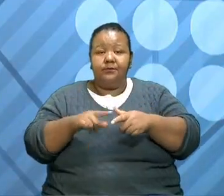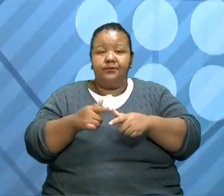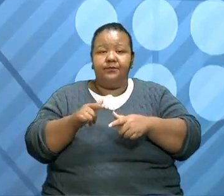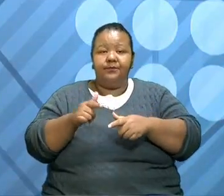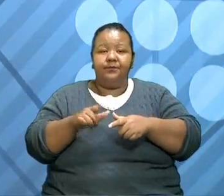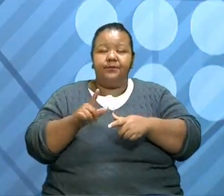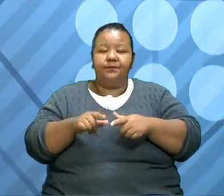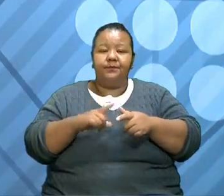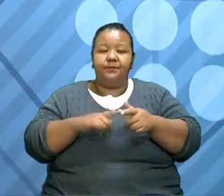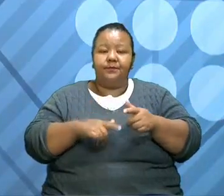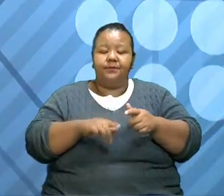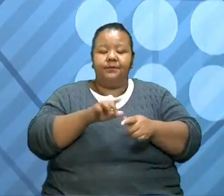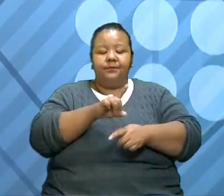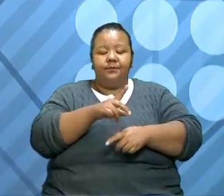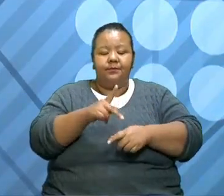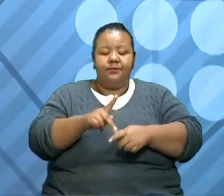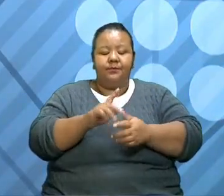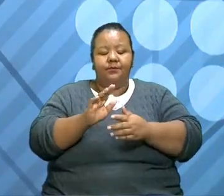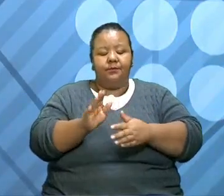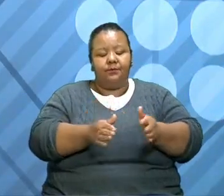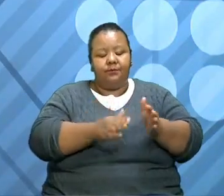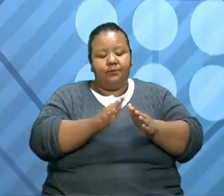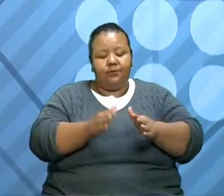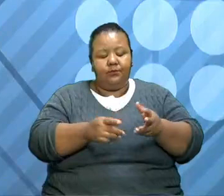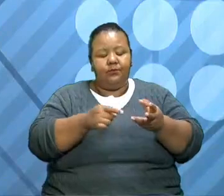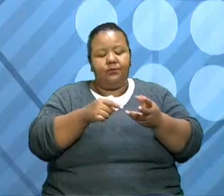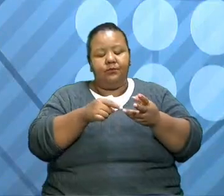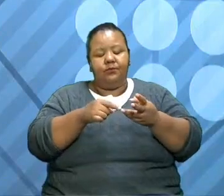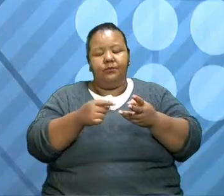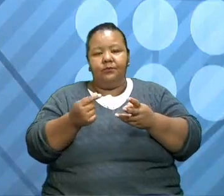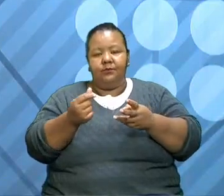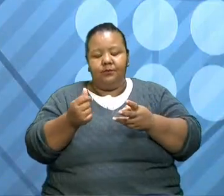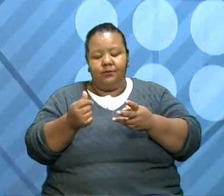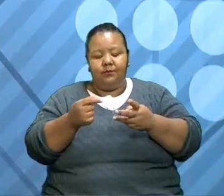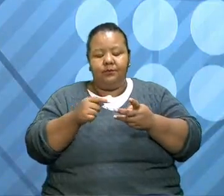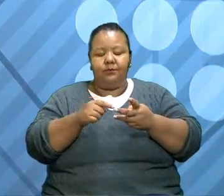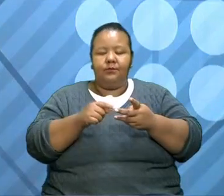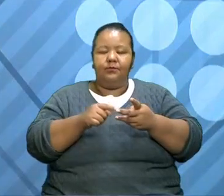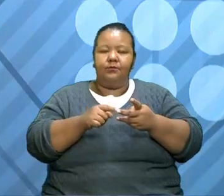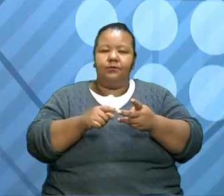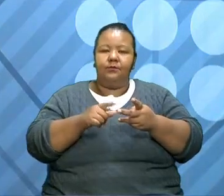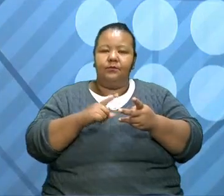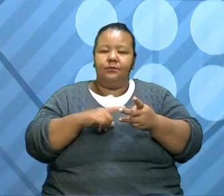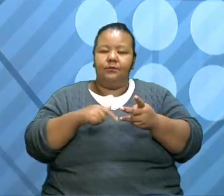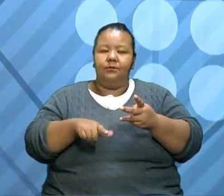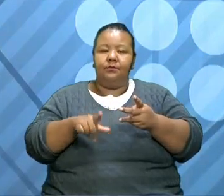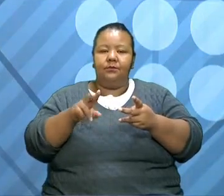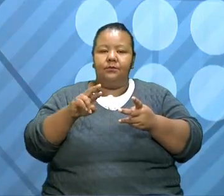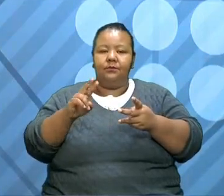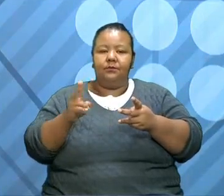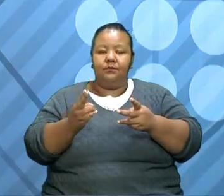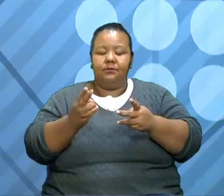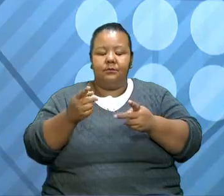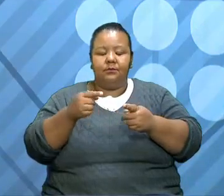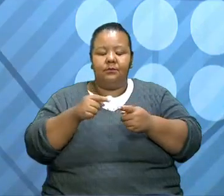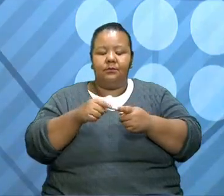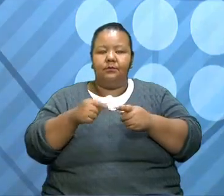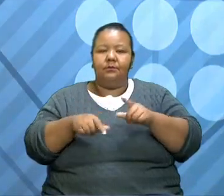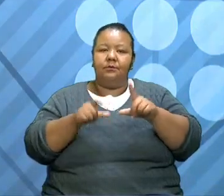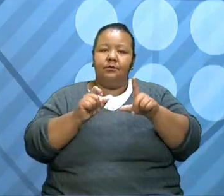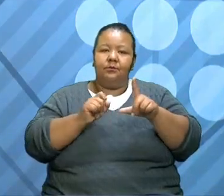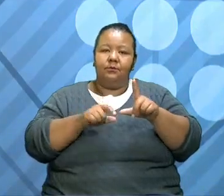muito claro, mas elas têm departamento de produção, elas têm o financeiro, elas têm também o recursos humanos e o